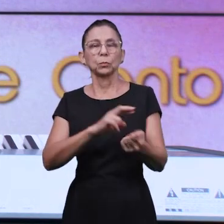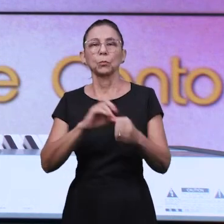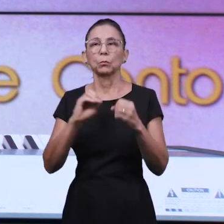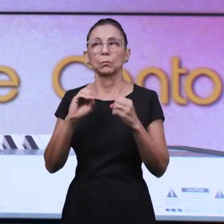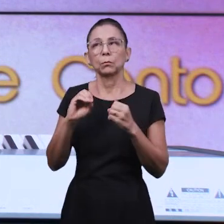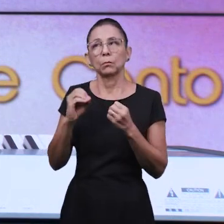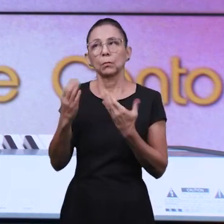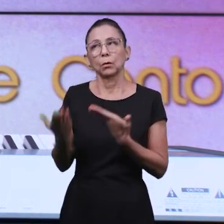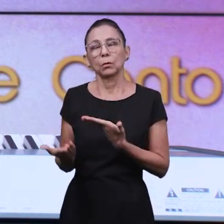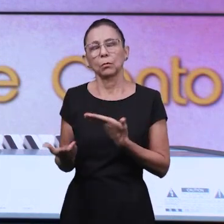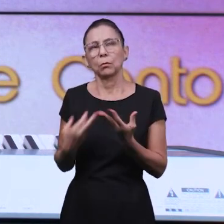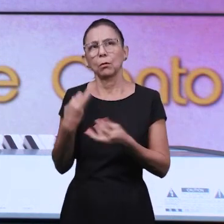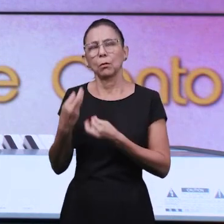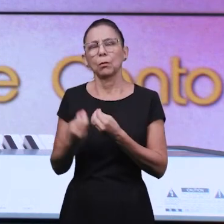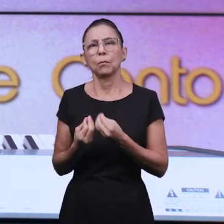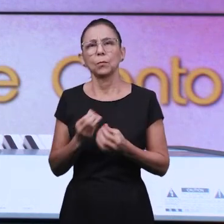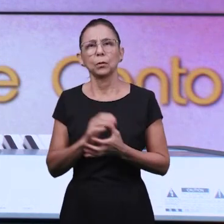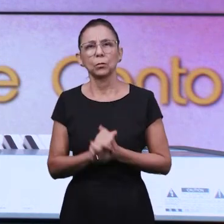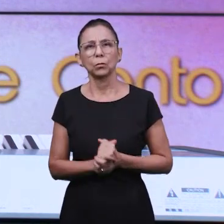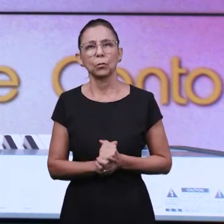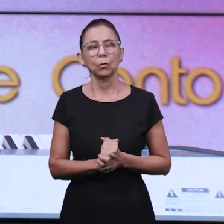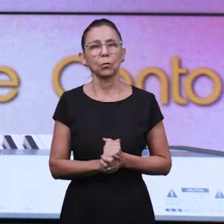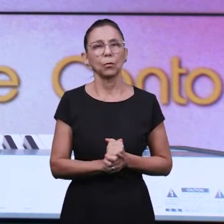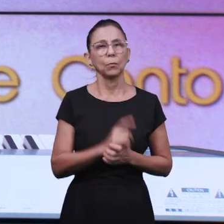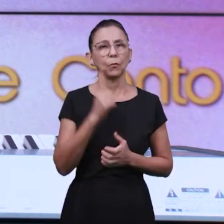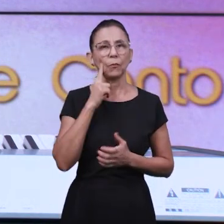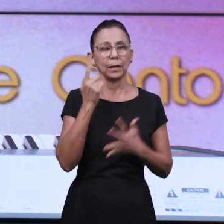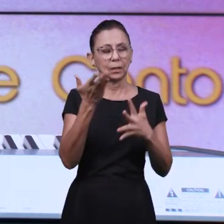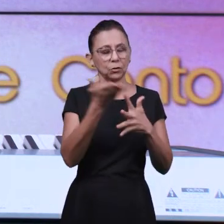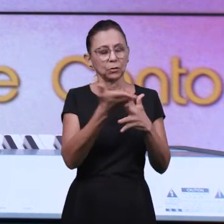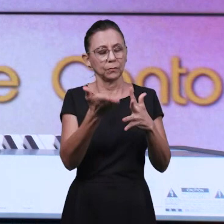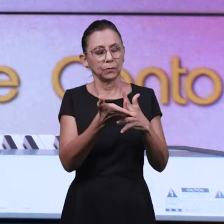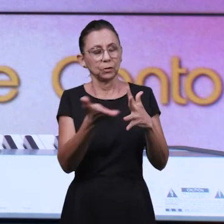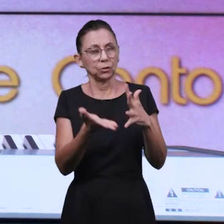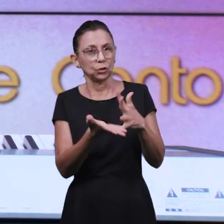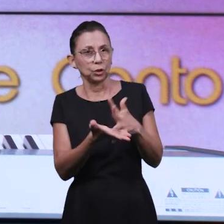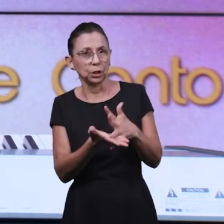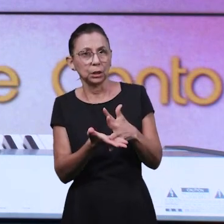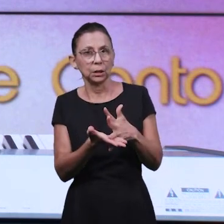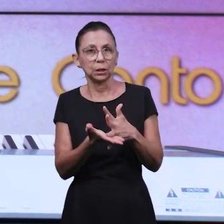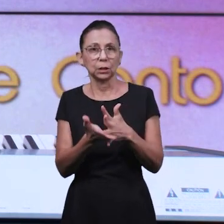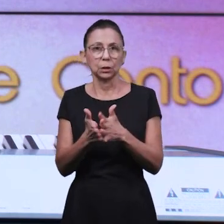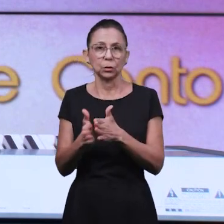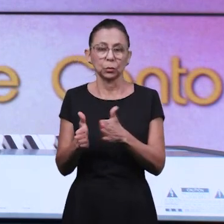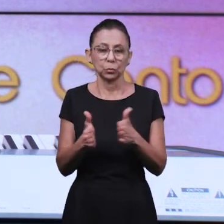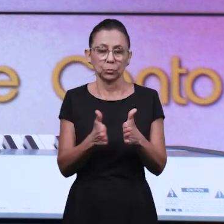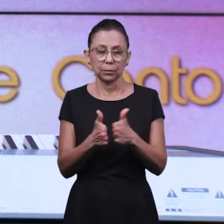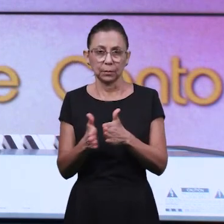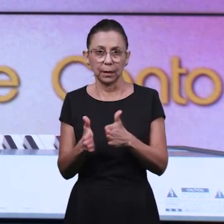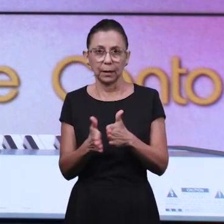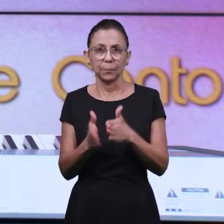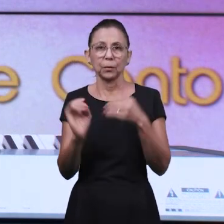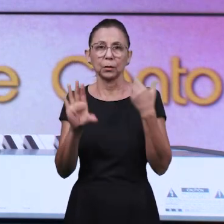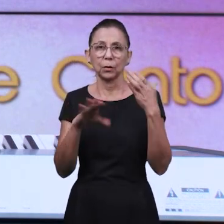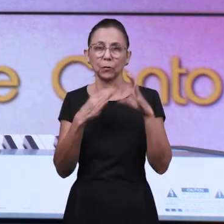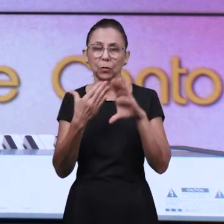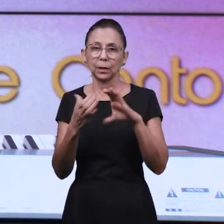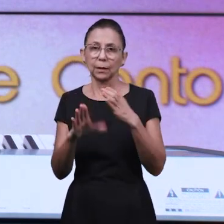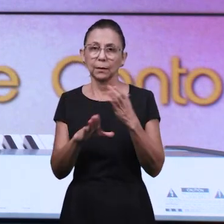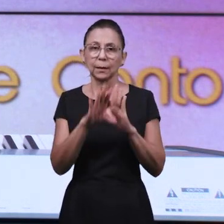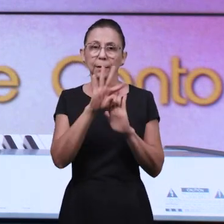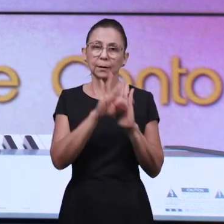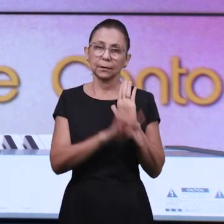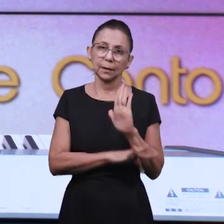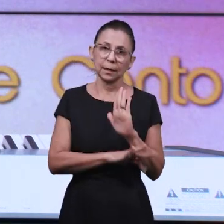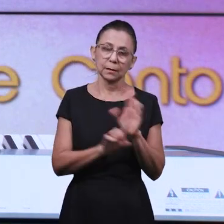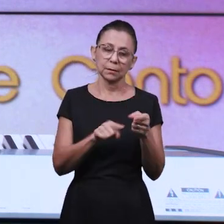louvor, ou seja, como as sílabas estão divididas dentro do tempo que eu vou cantar o